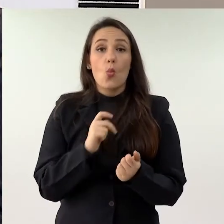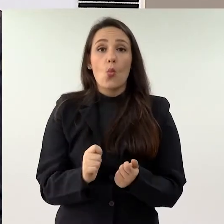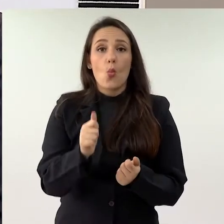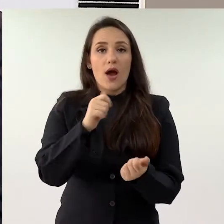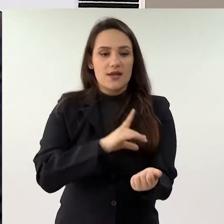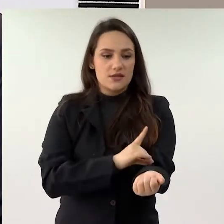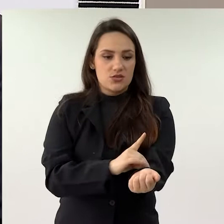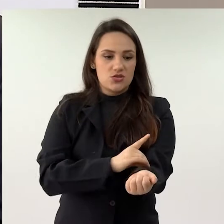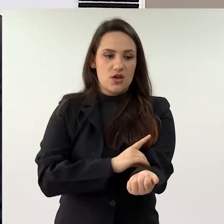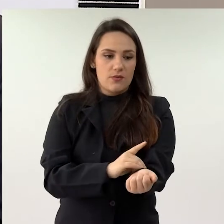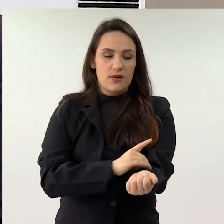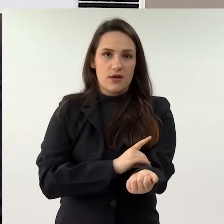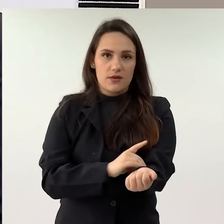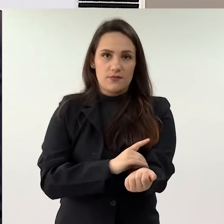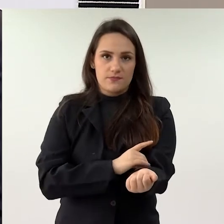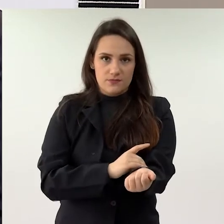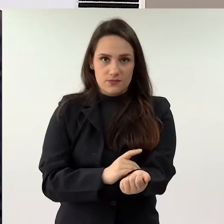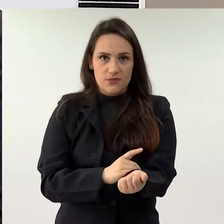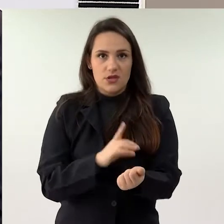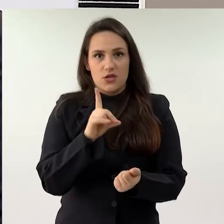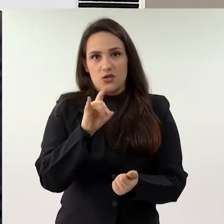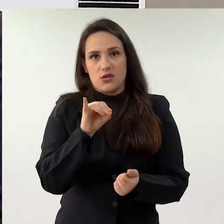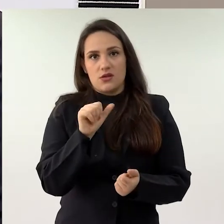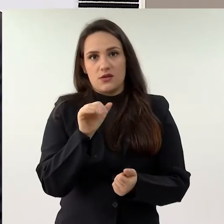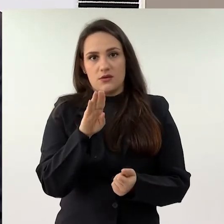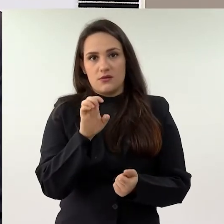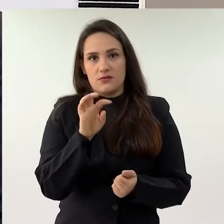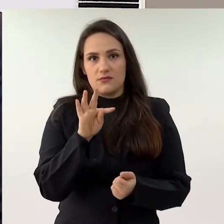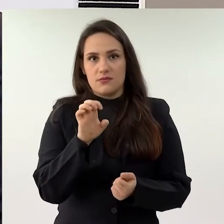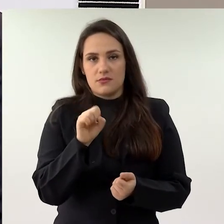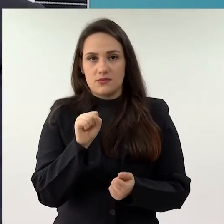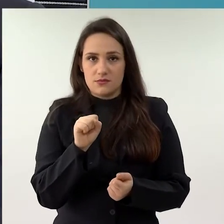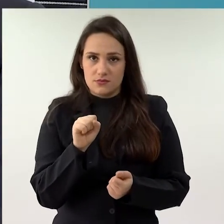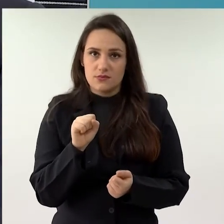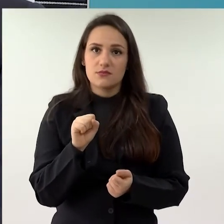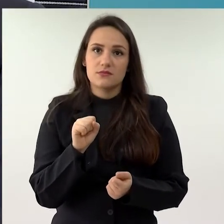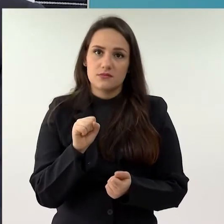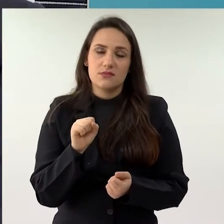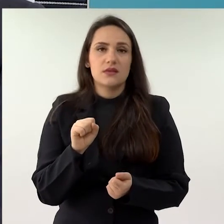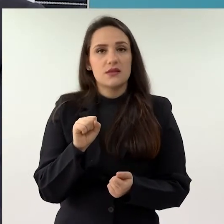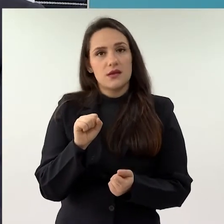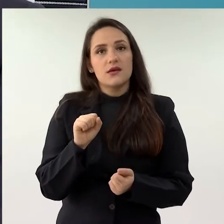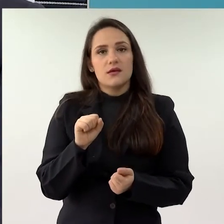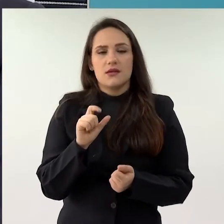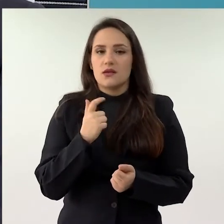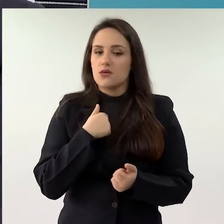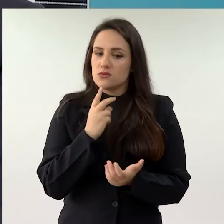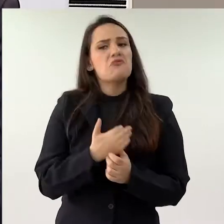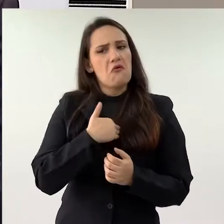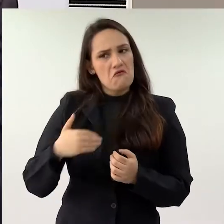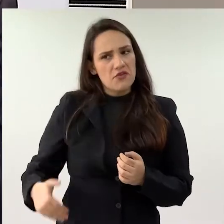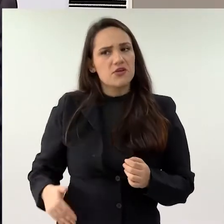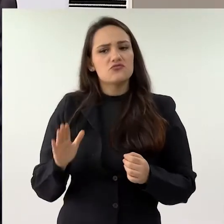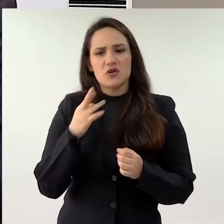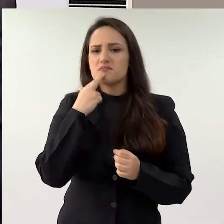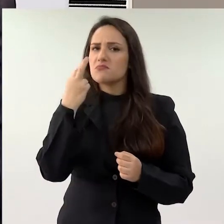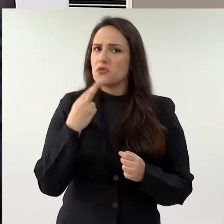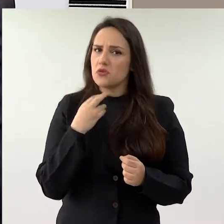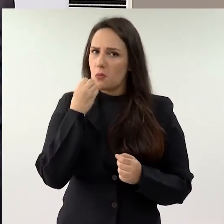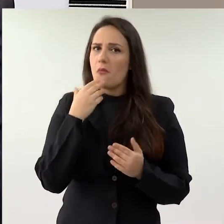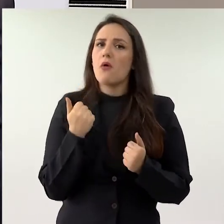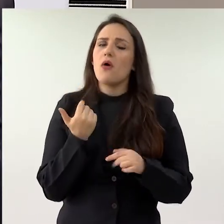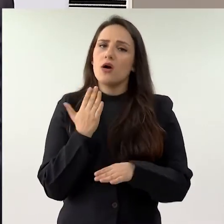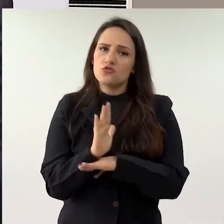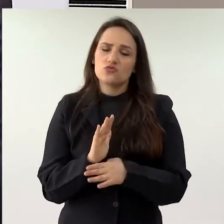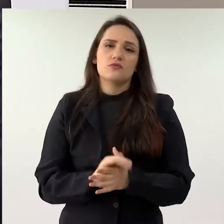minha glicemia passou de 110, e tem gente que acha que é saudável, com 200, 300, e não se cuida. E a experiência minha foi